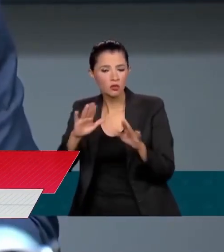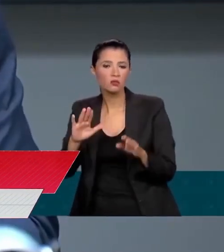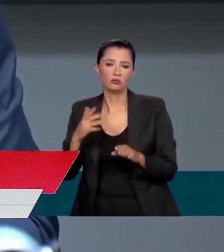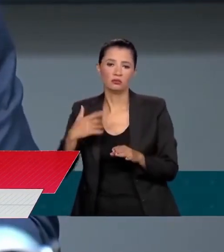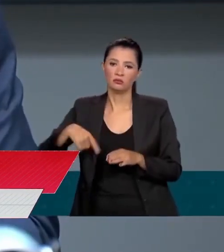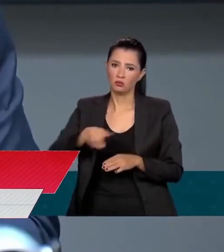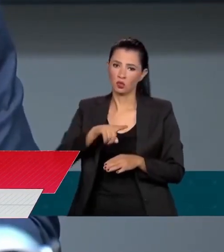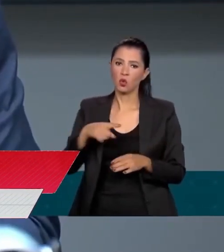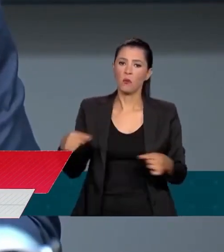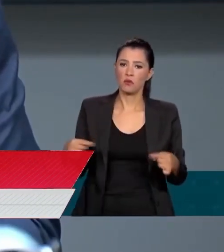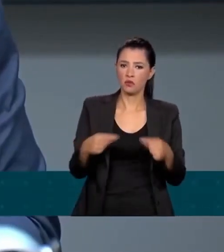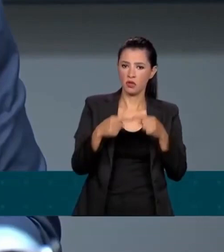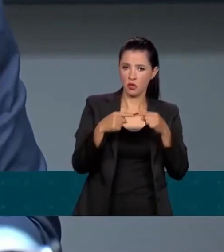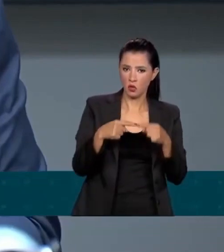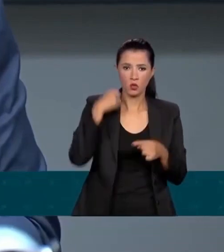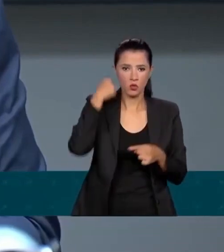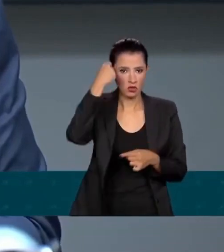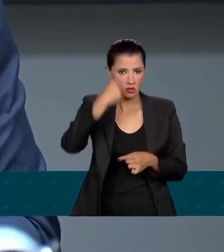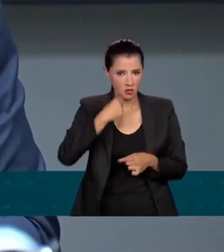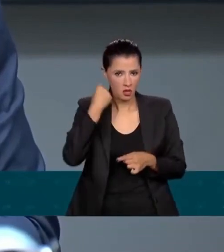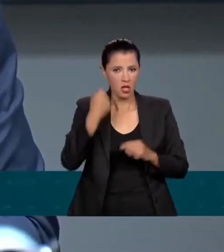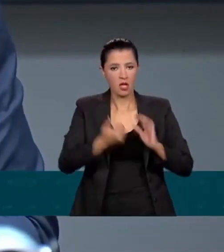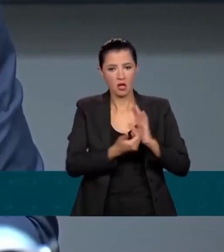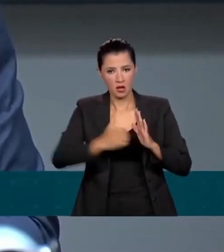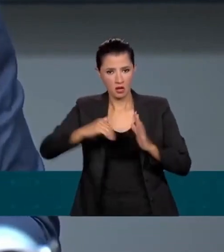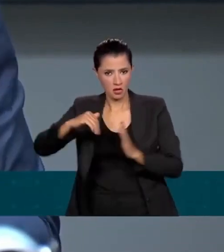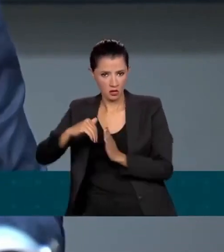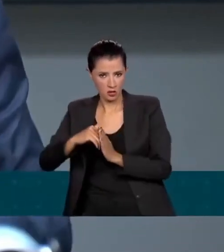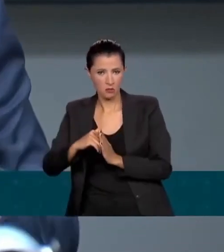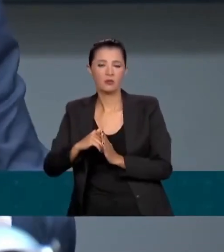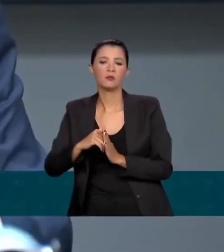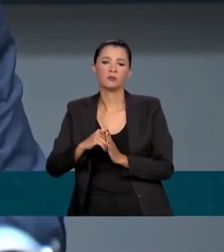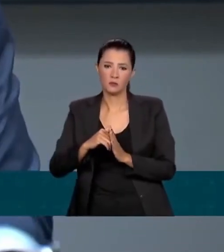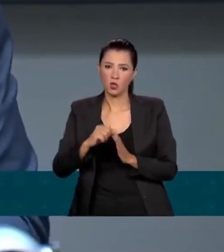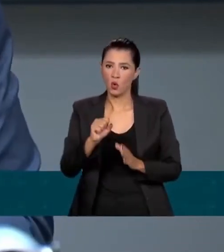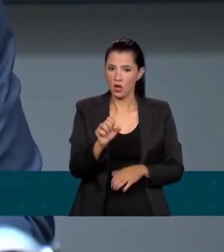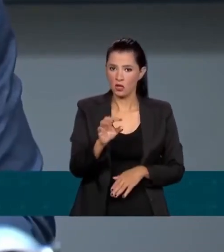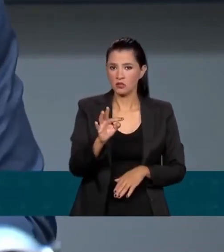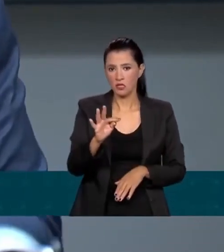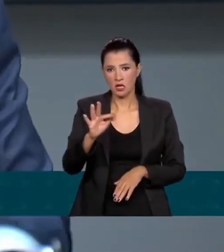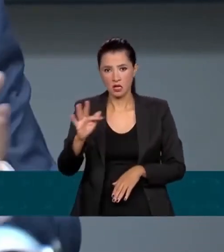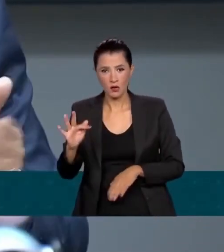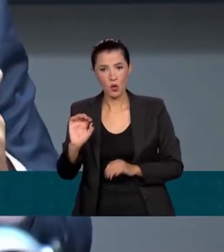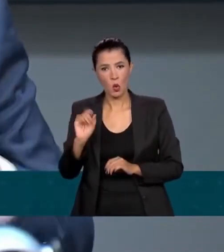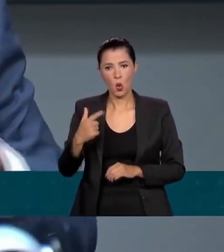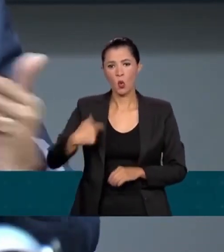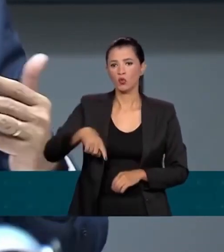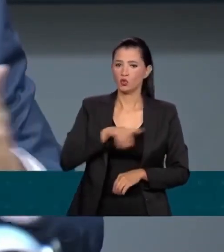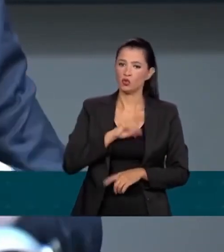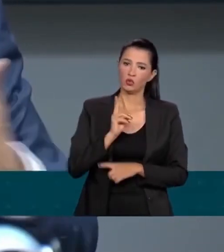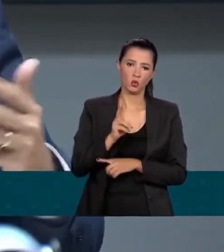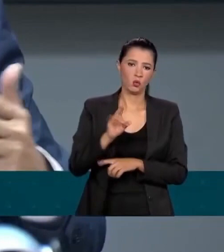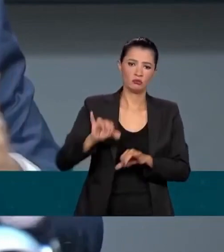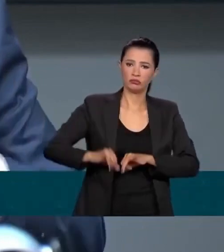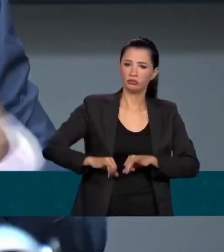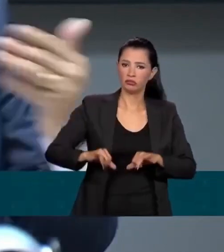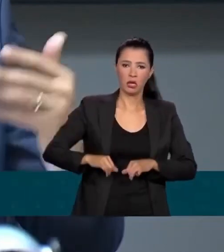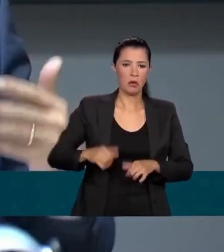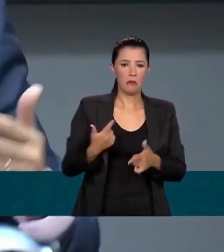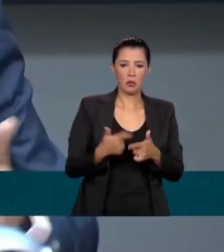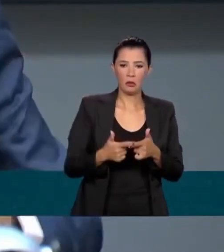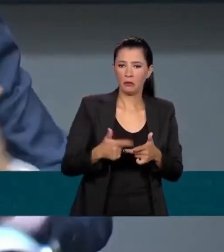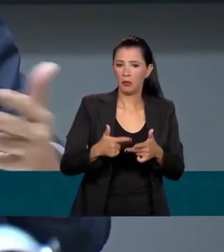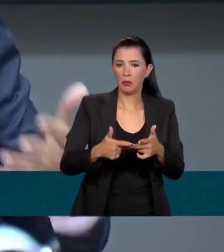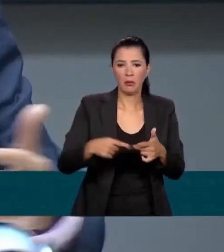confluência com o Senado, com a Câmara e com o Supremo Tribunal Federal, ou nós vamos continuar padecendo a cada crise, a cada problema, a